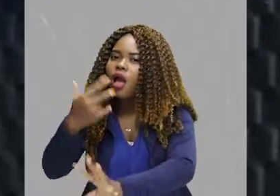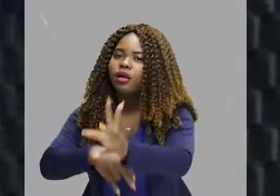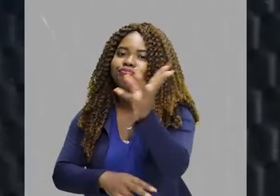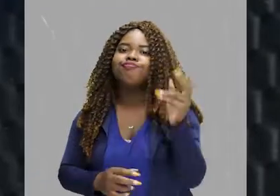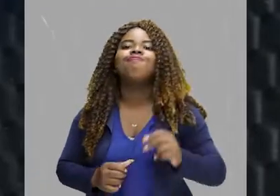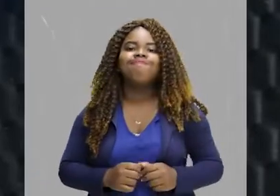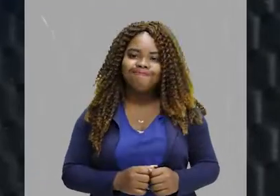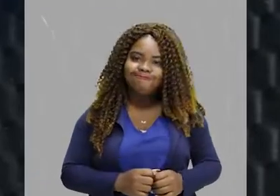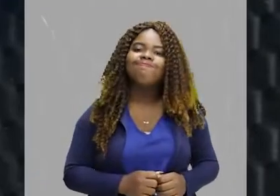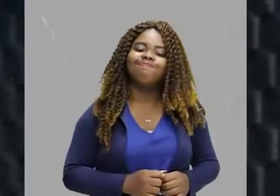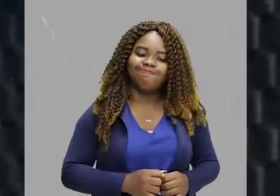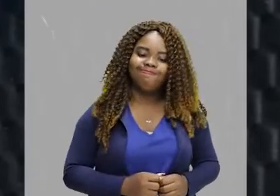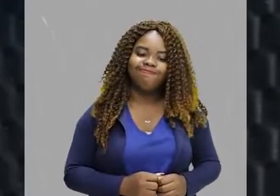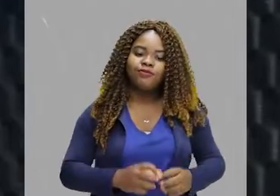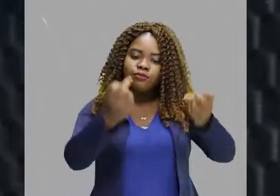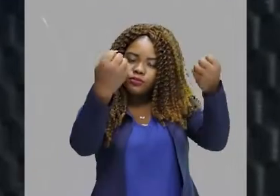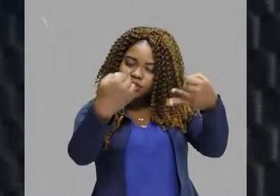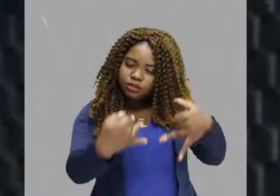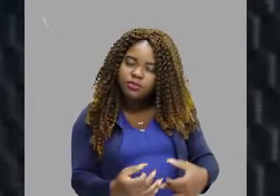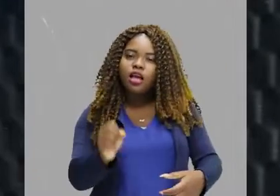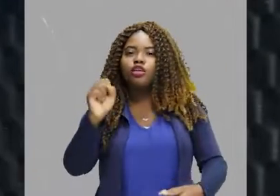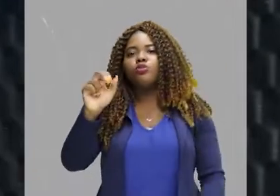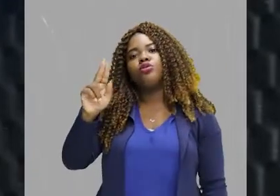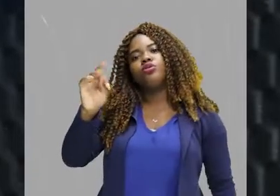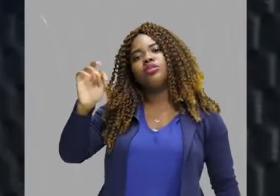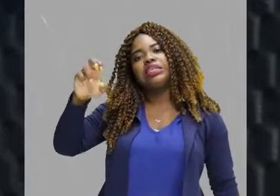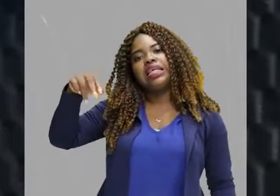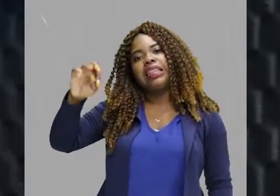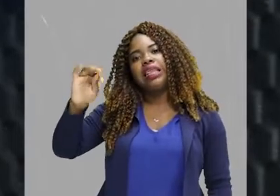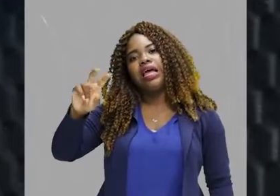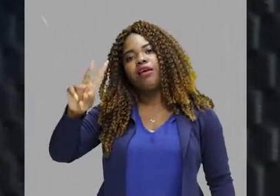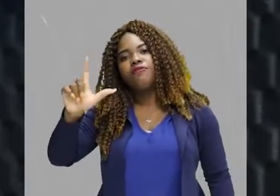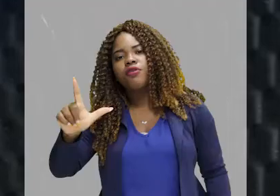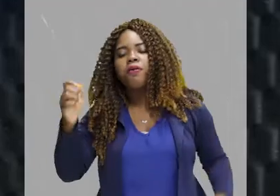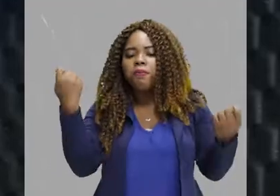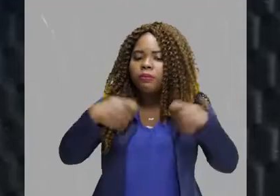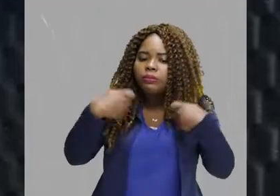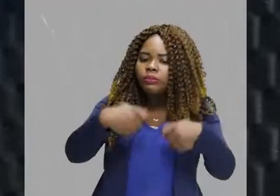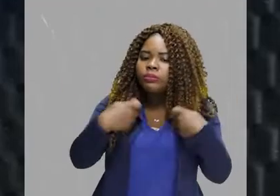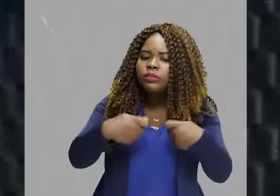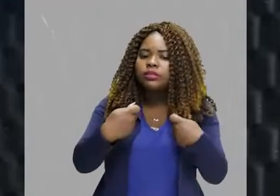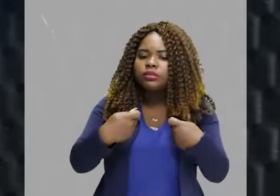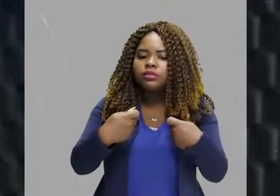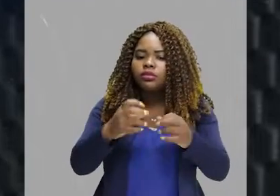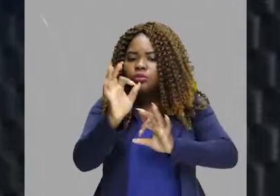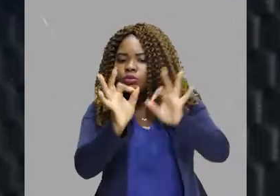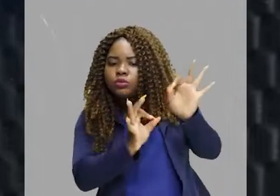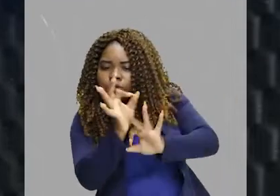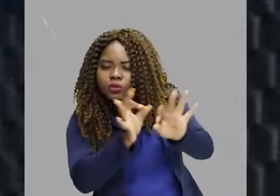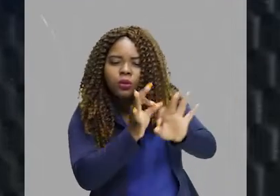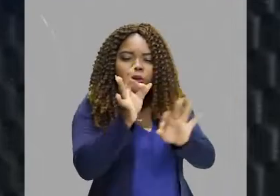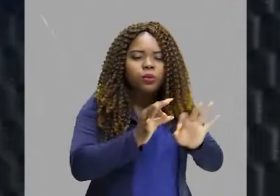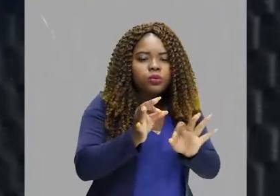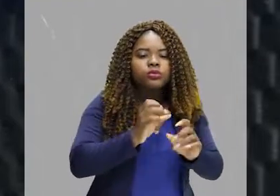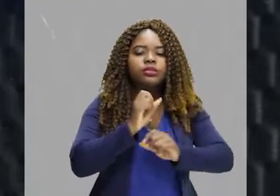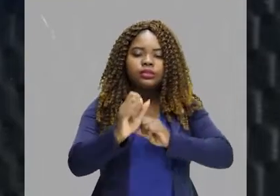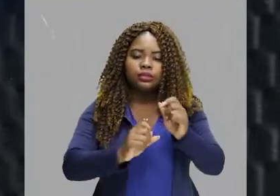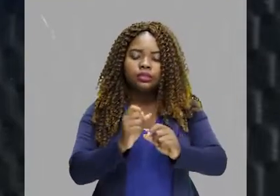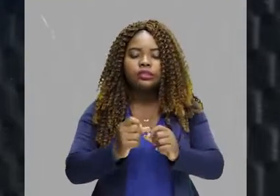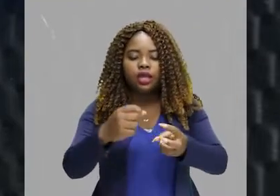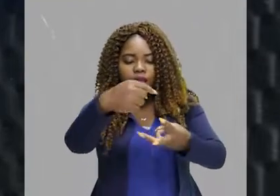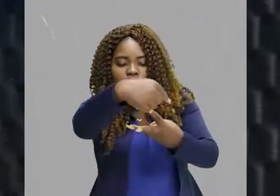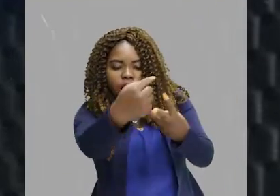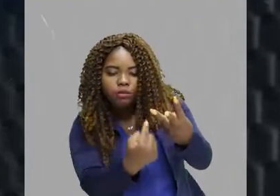sobre desenvolvimento sustentável, eu preciso fundamentar a minha fala nesses 3